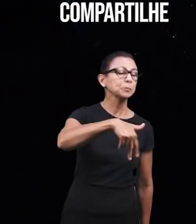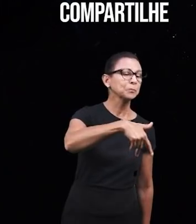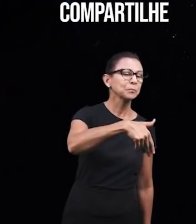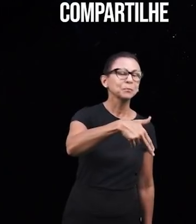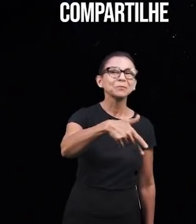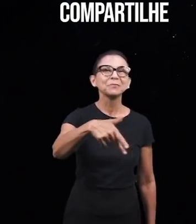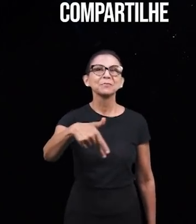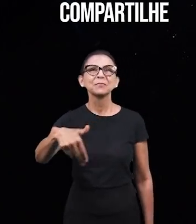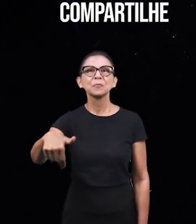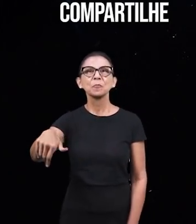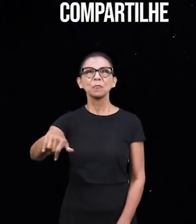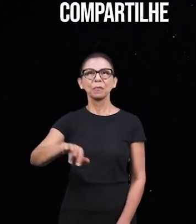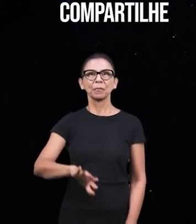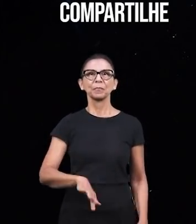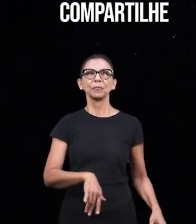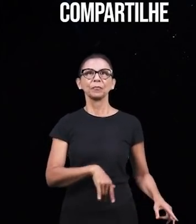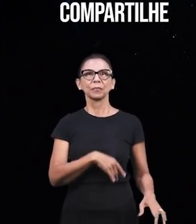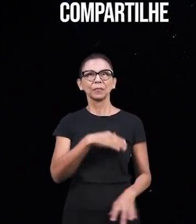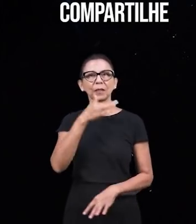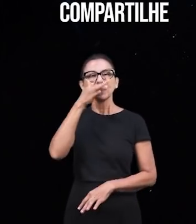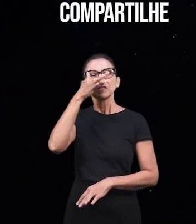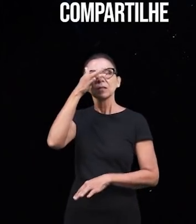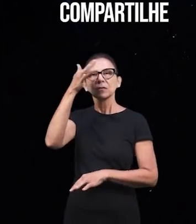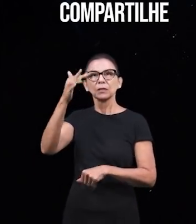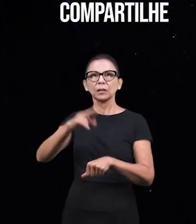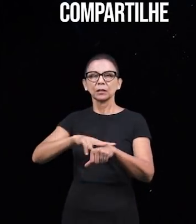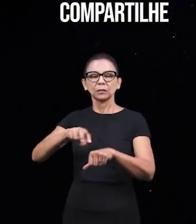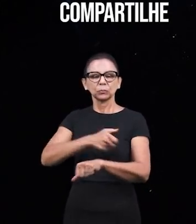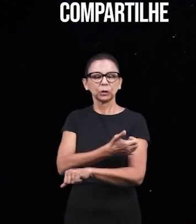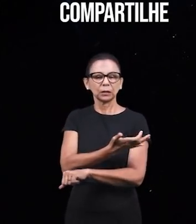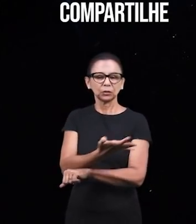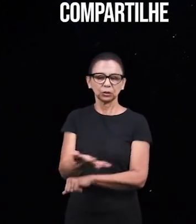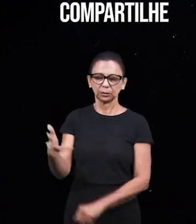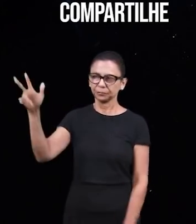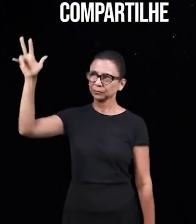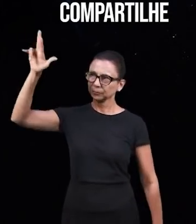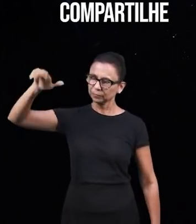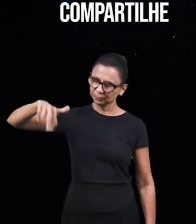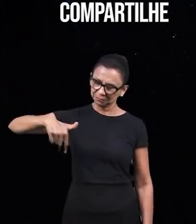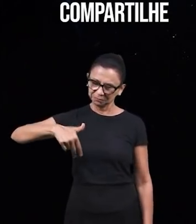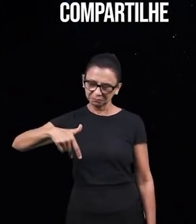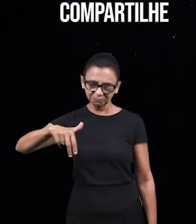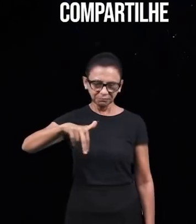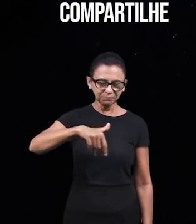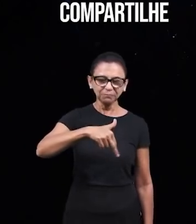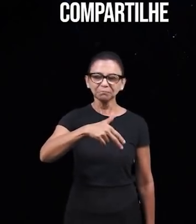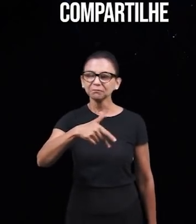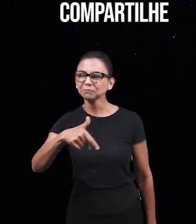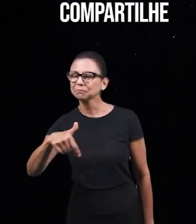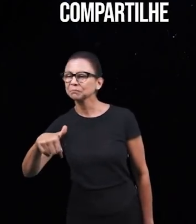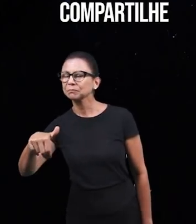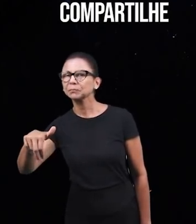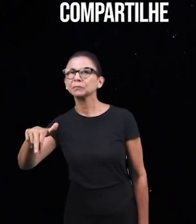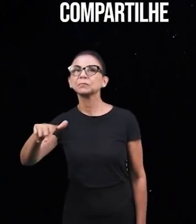lírios, ele pastoreia entre os lírios,